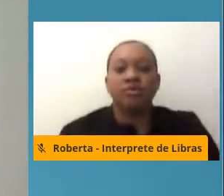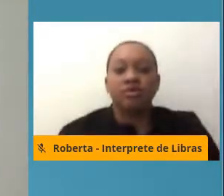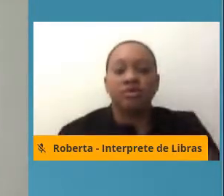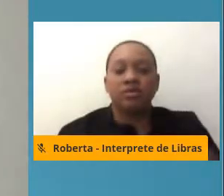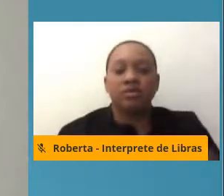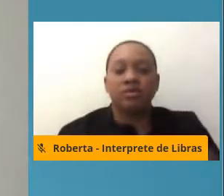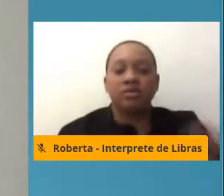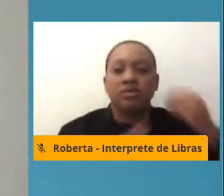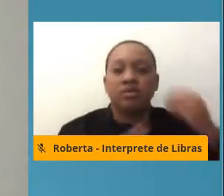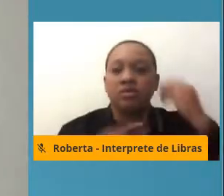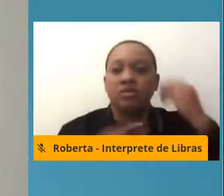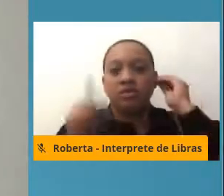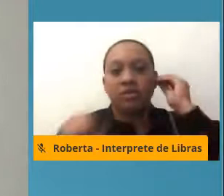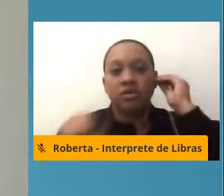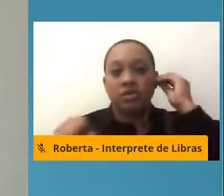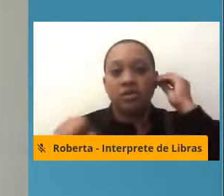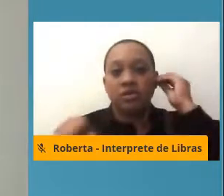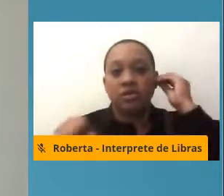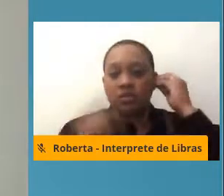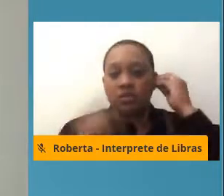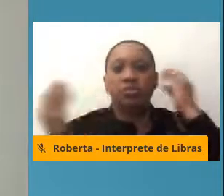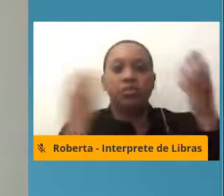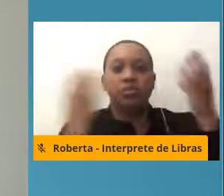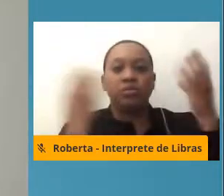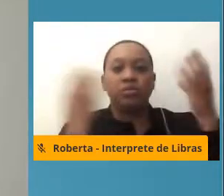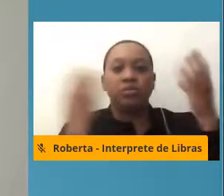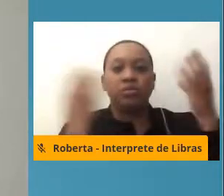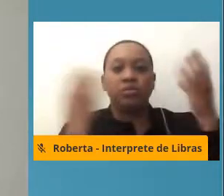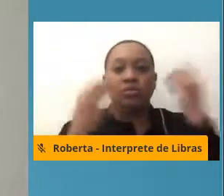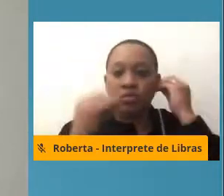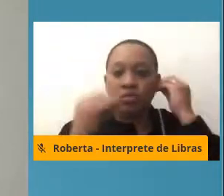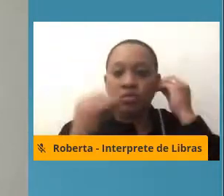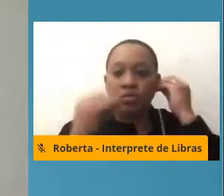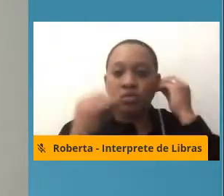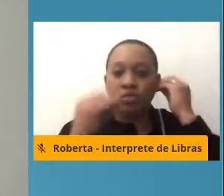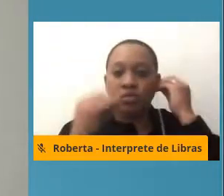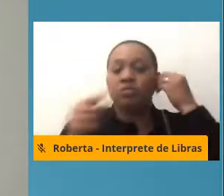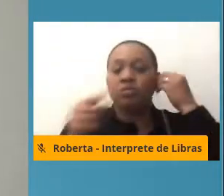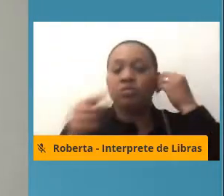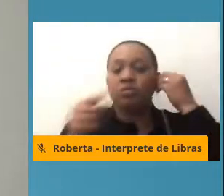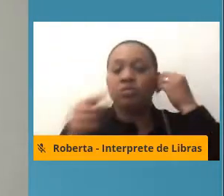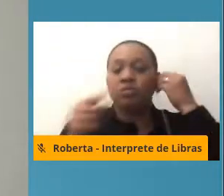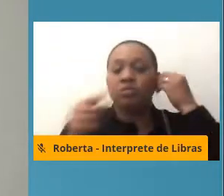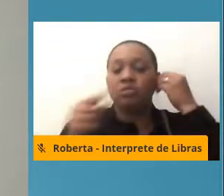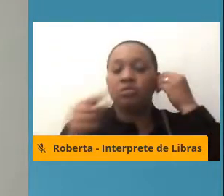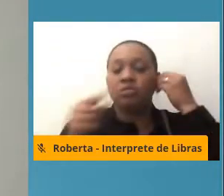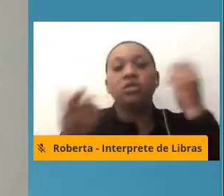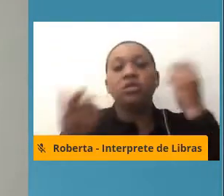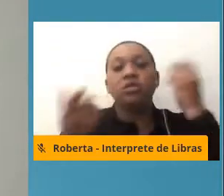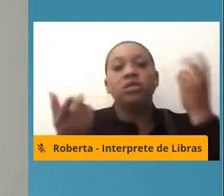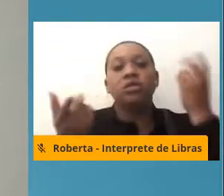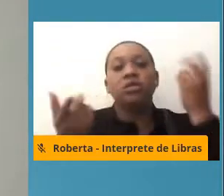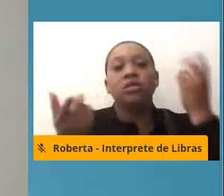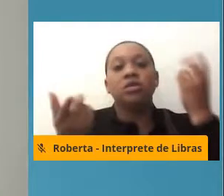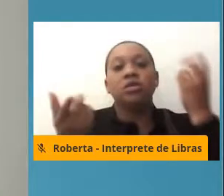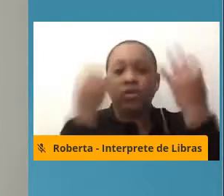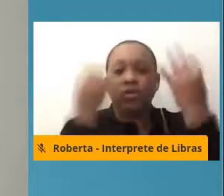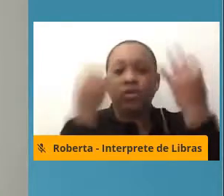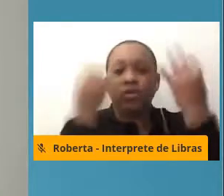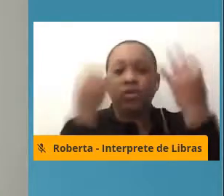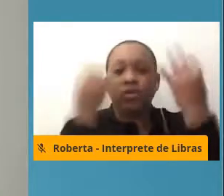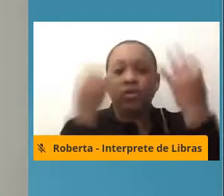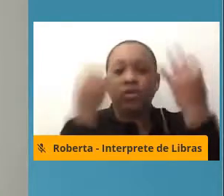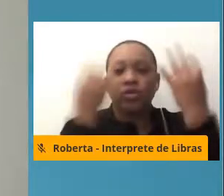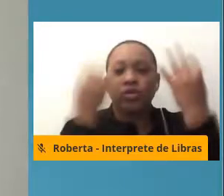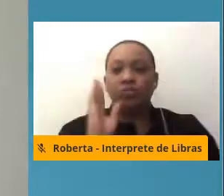ou Morte. Aí o nome já diz tudo, né? É um manifesto pelos investimentos, pela continuidade, na verdade, pelo resgate,